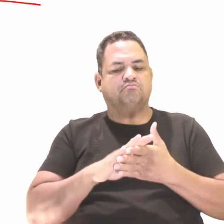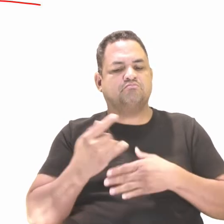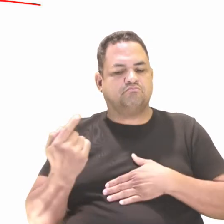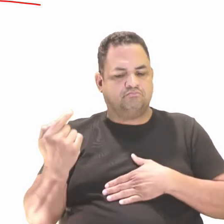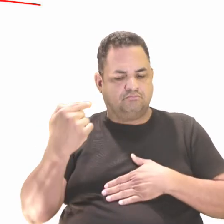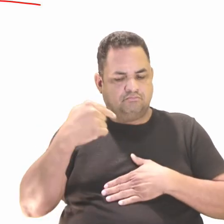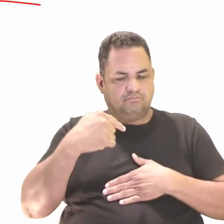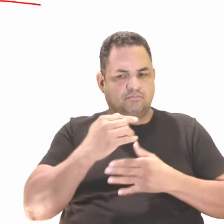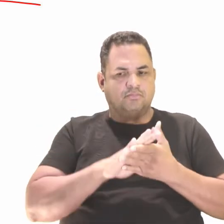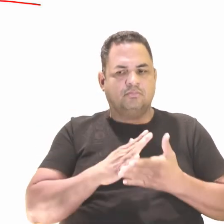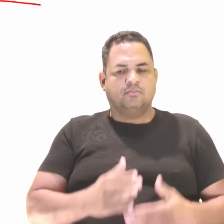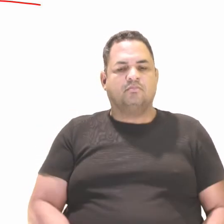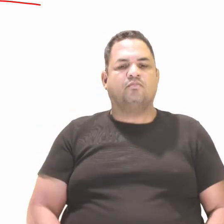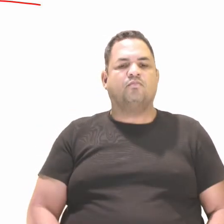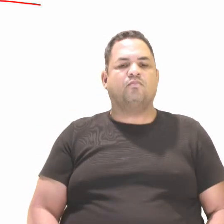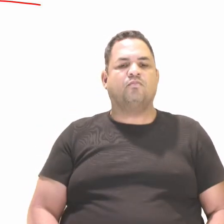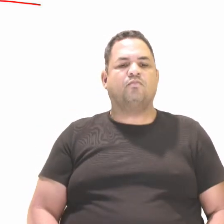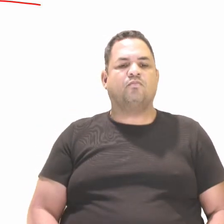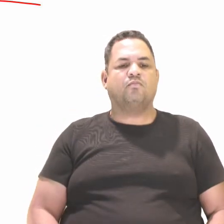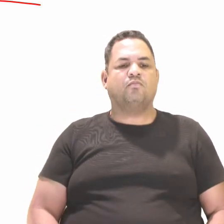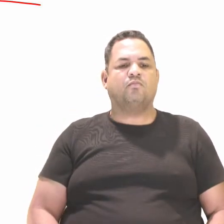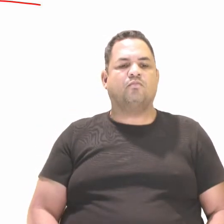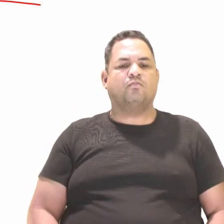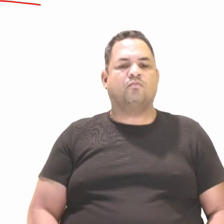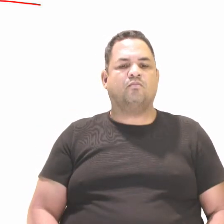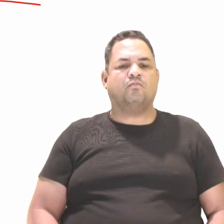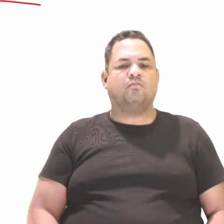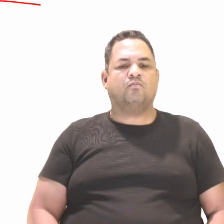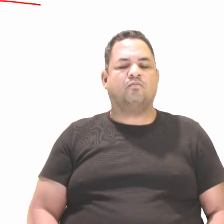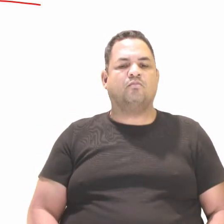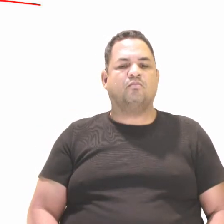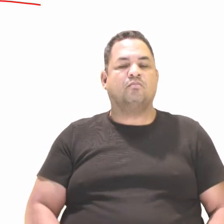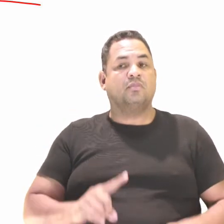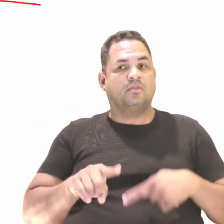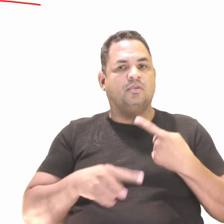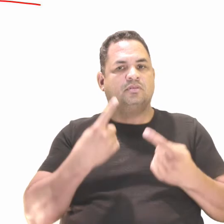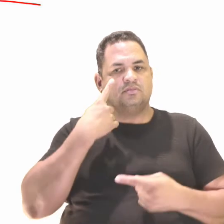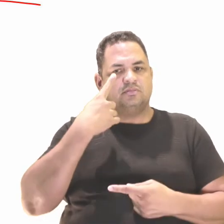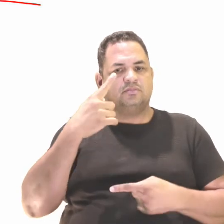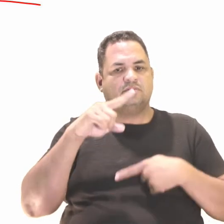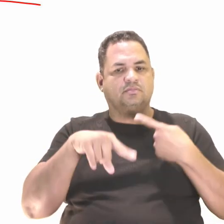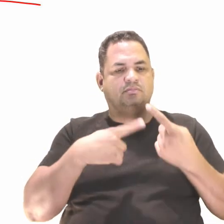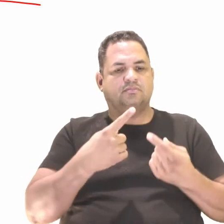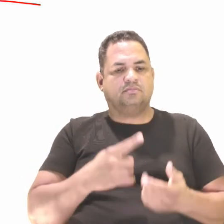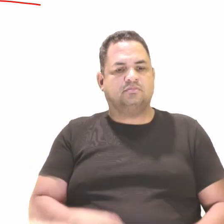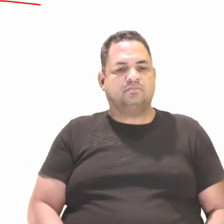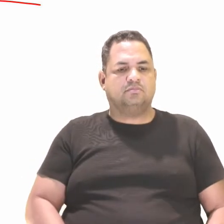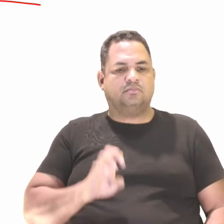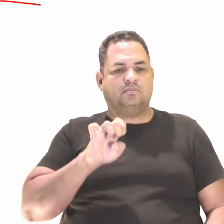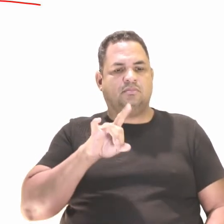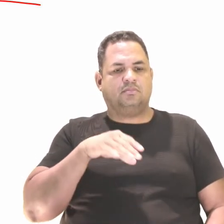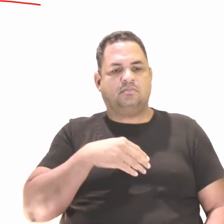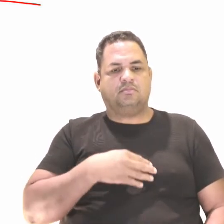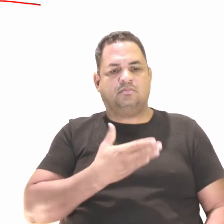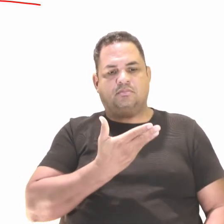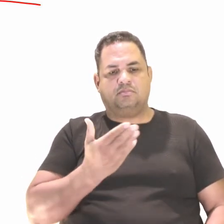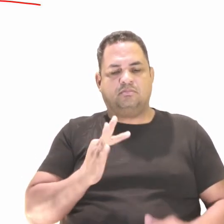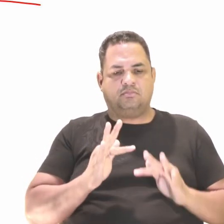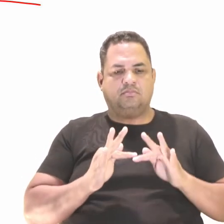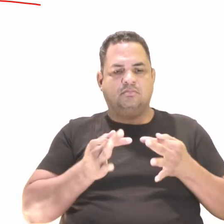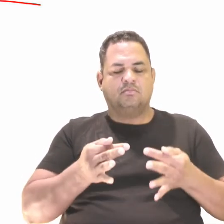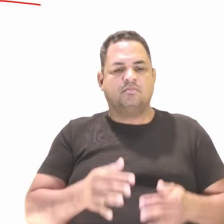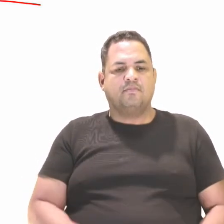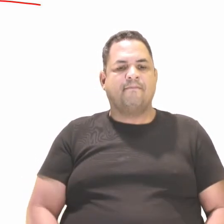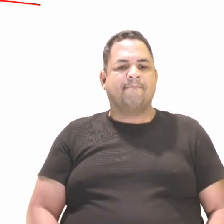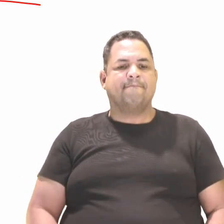vir. E vejo você em breve. Edu, RSVP. Esse final